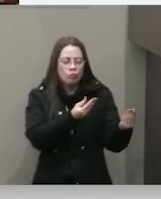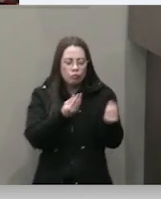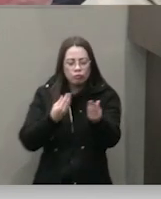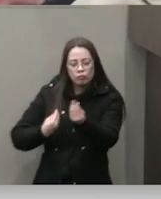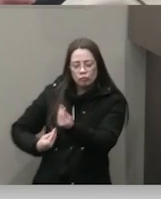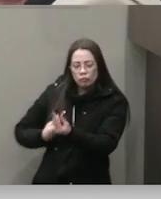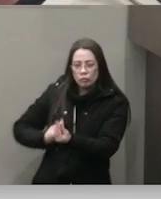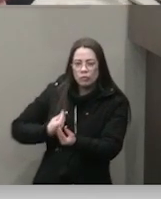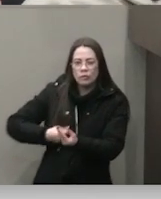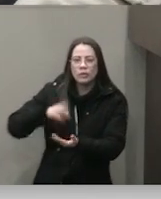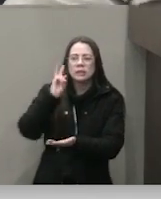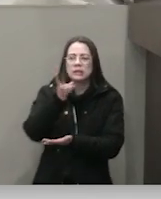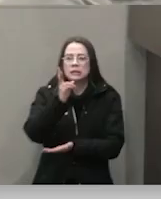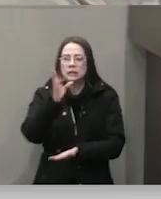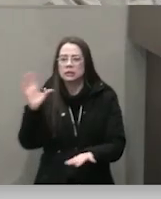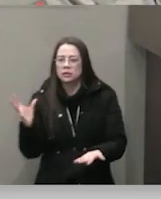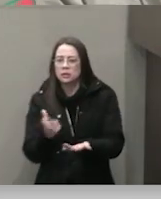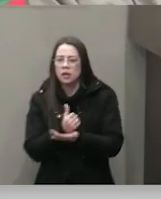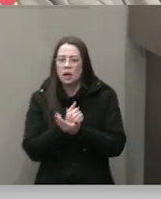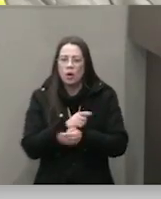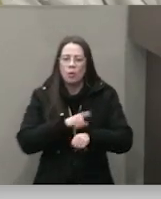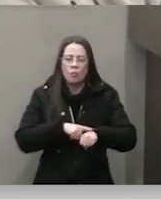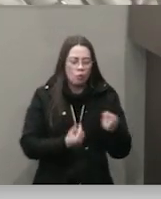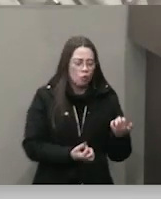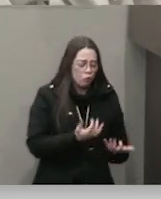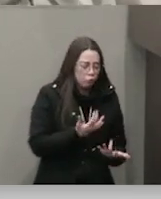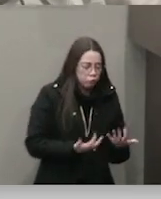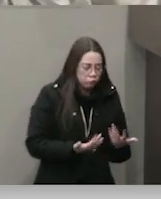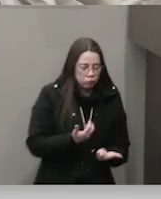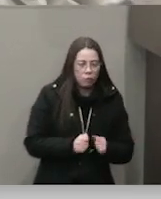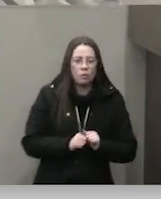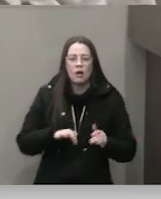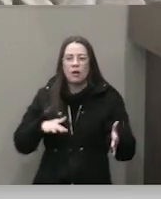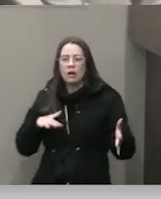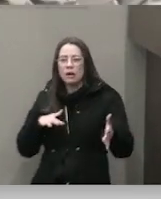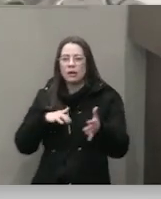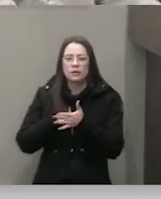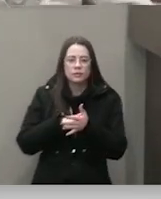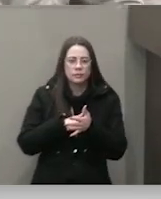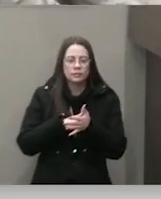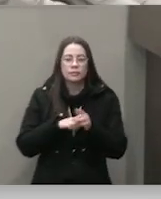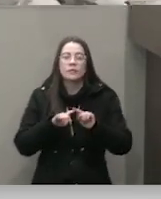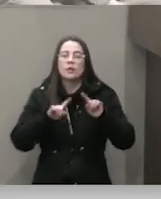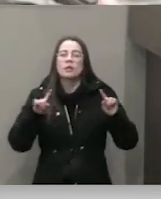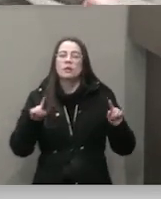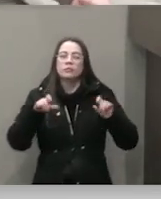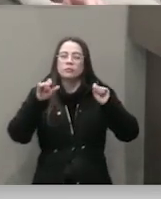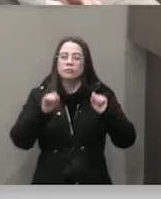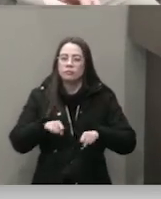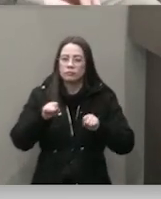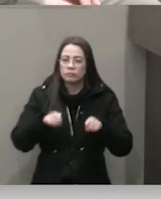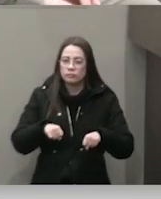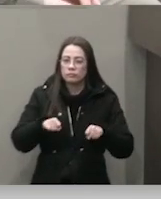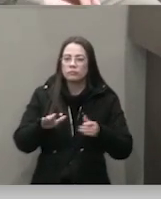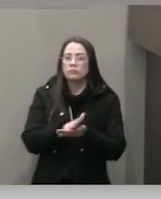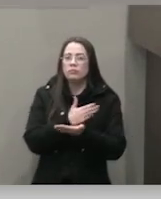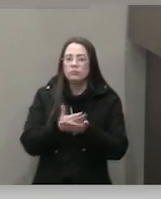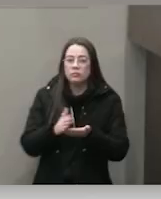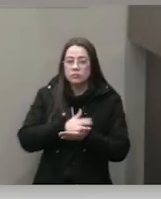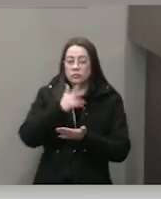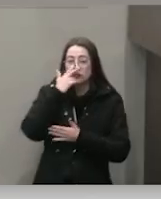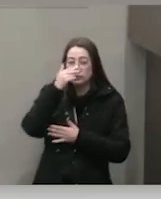salvam, não só em incêndios, não só em acidentes com ambulância, mas sim, muitas vezes com